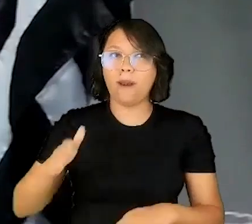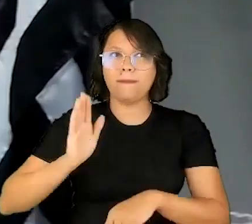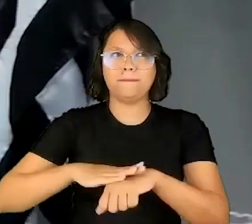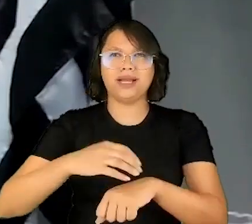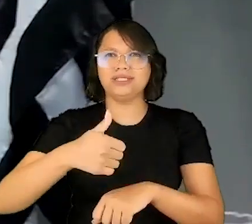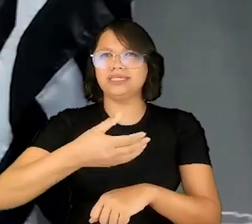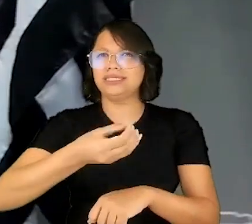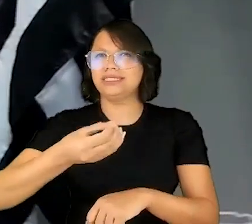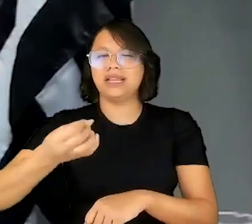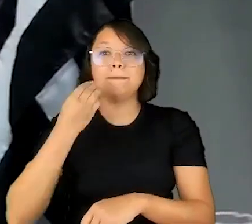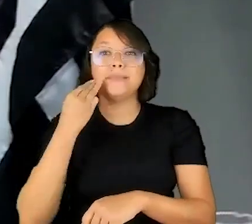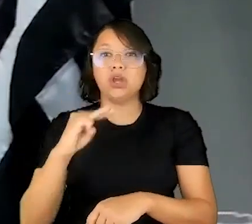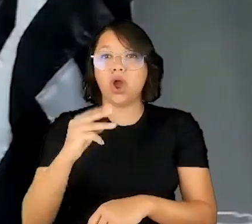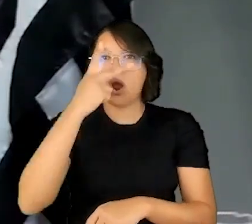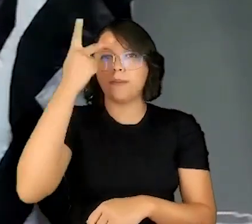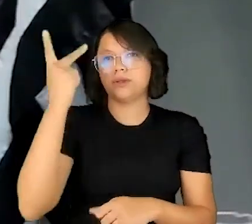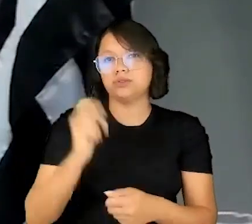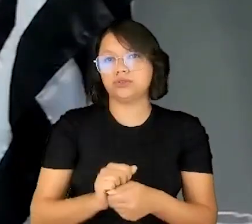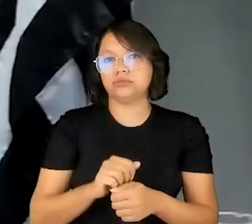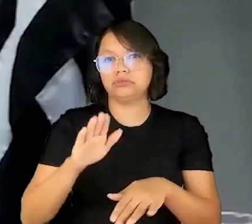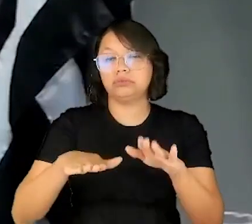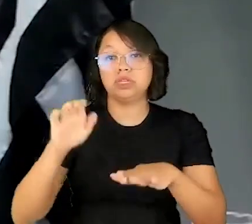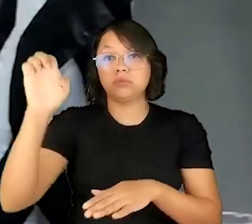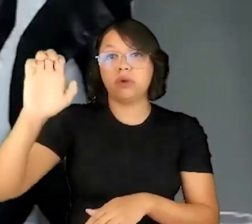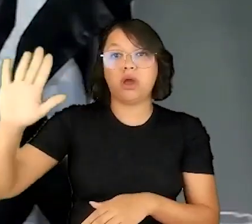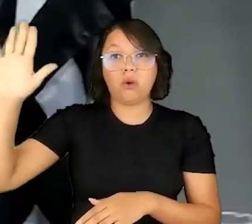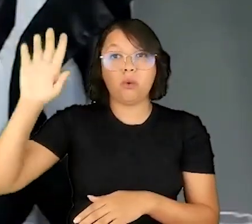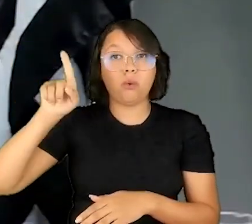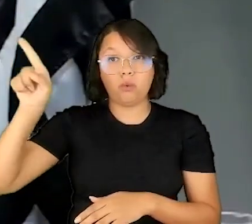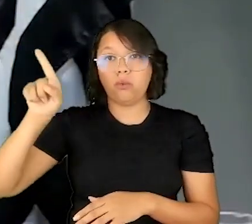de pessoas. Mesmo o Reino Unido, que